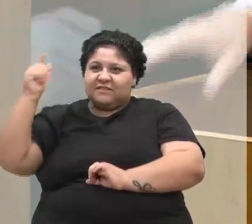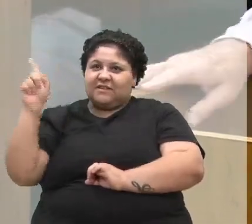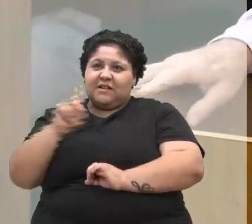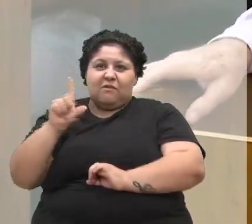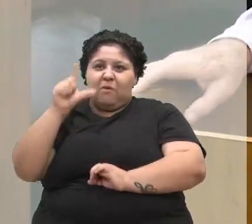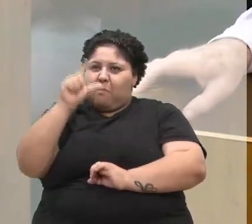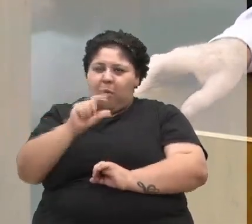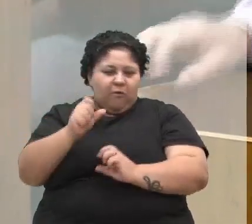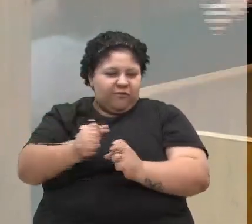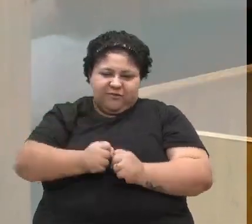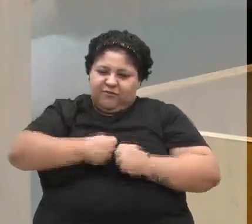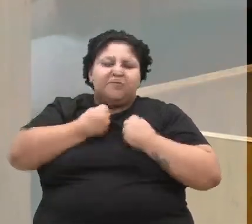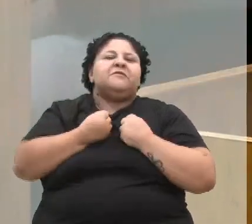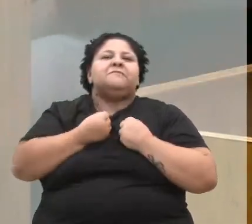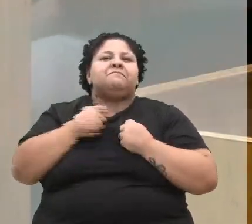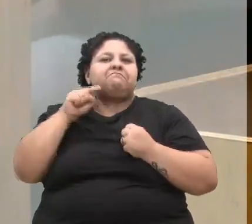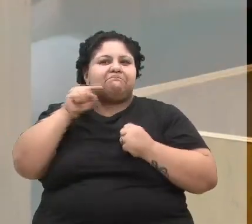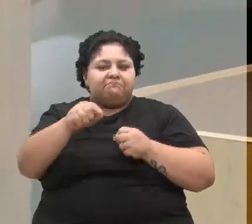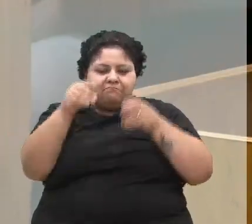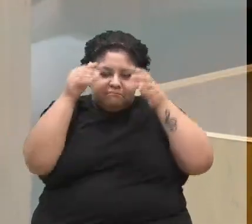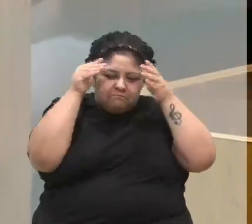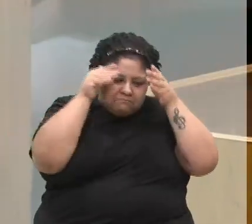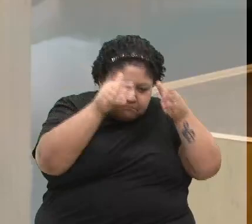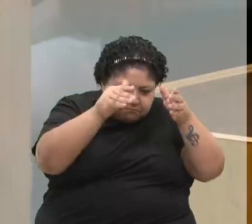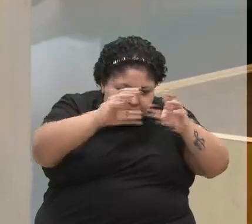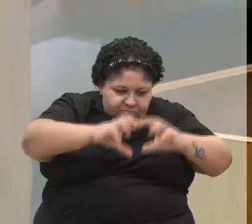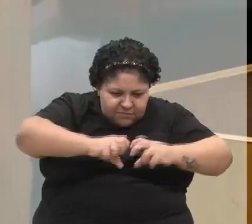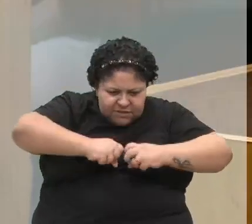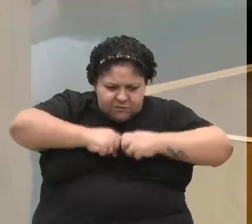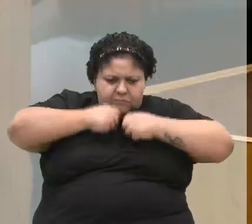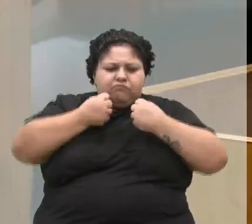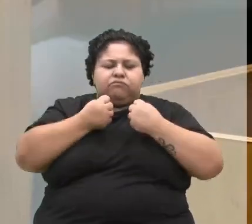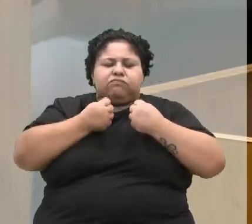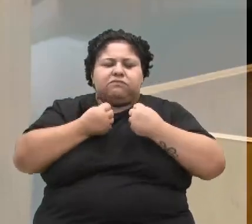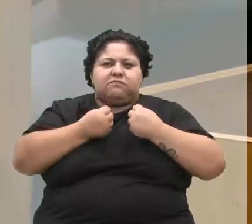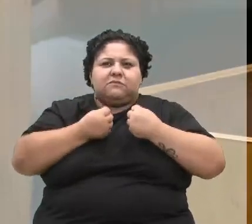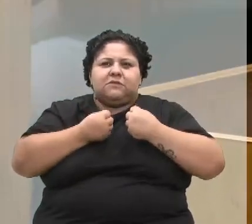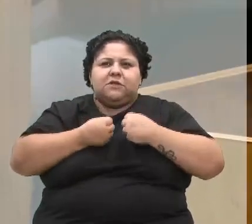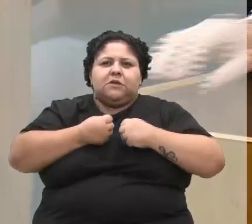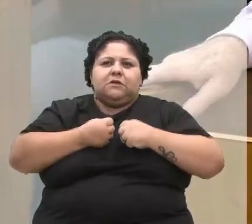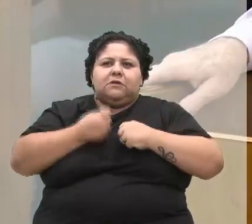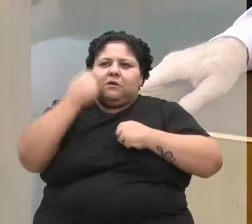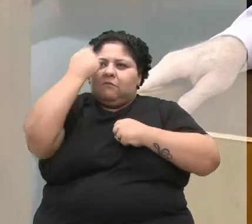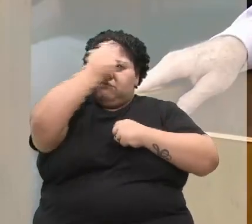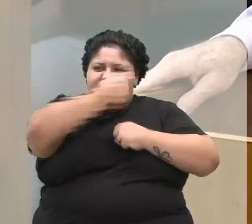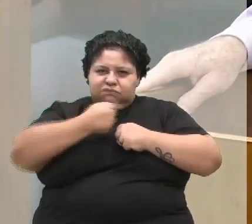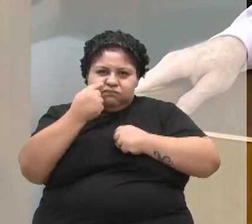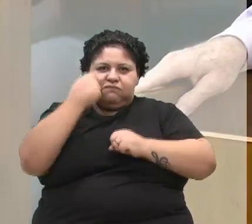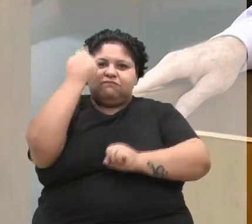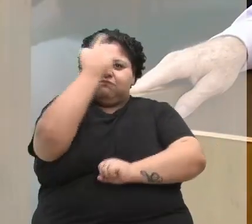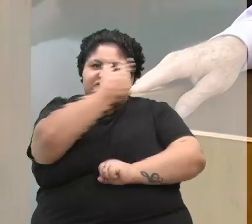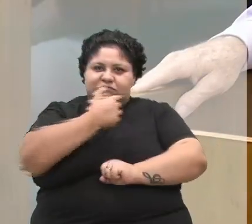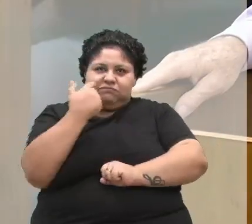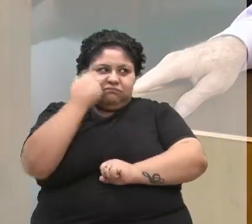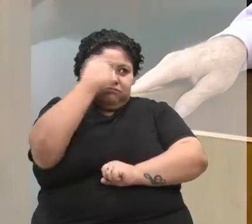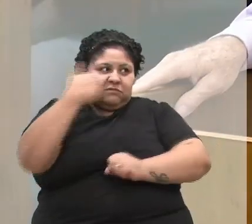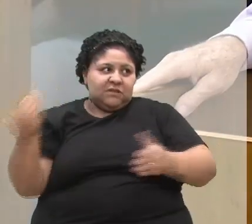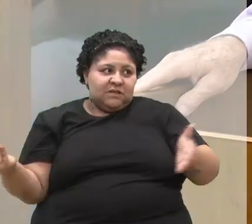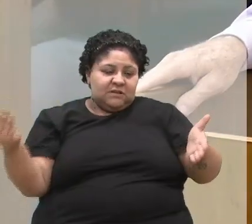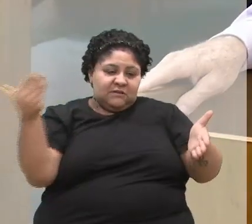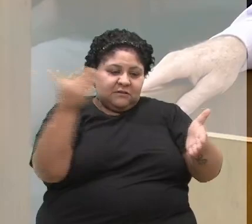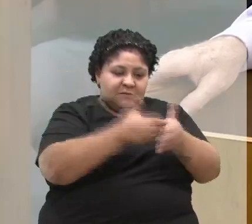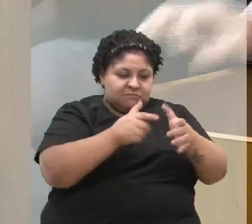pouco esforço. Vocês focaram, se dedicaram, horas e horas para chegar a essa